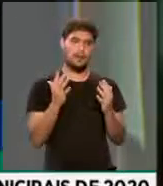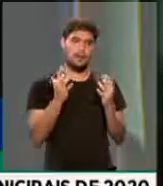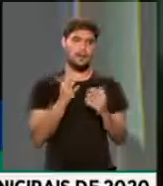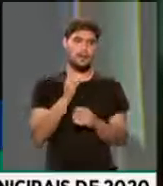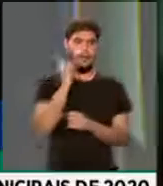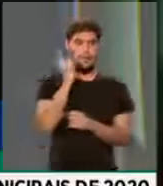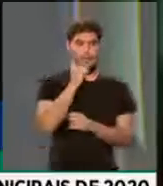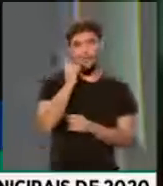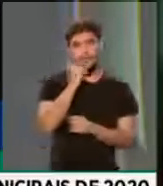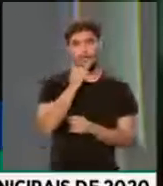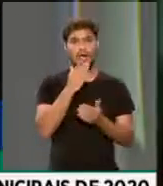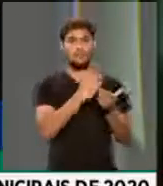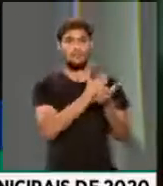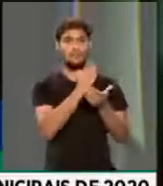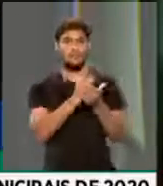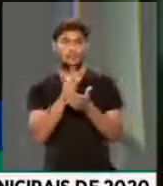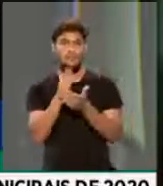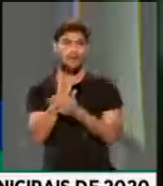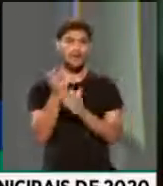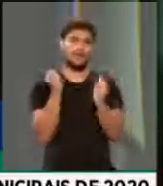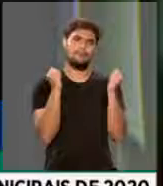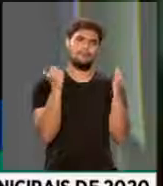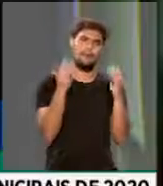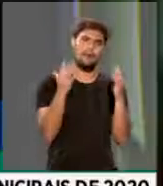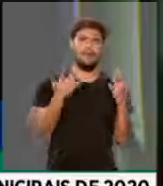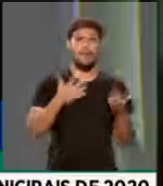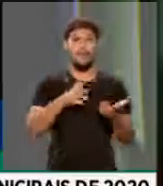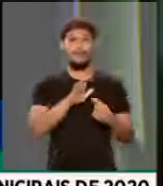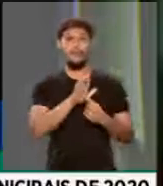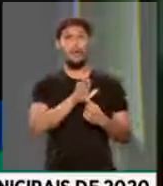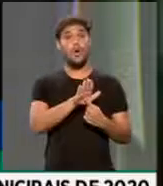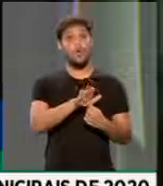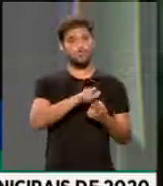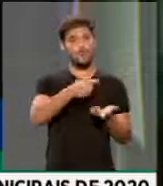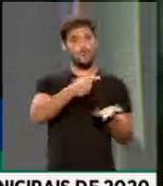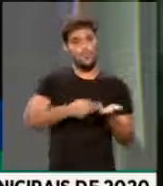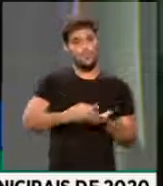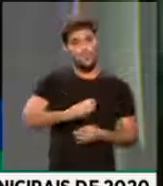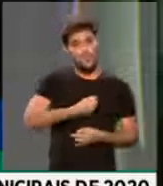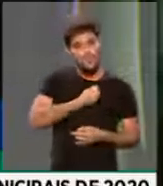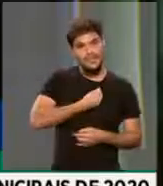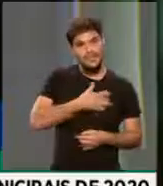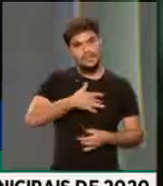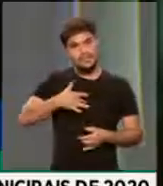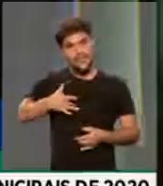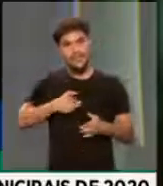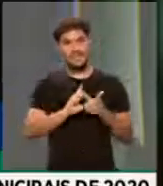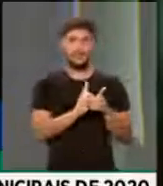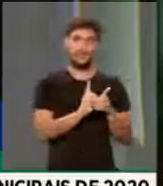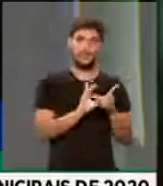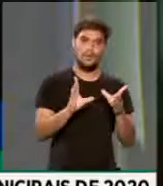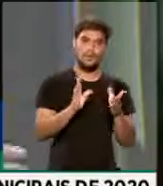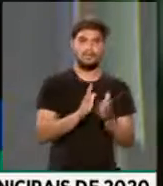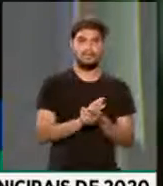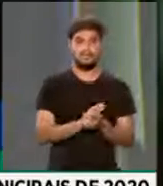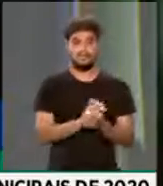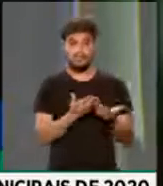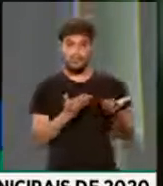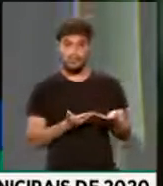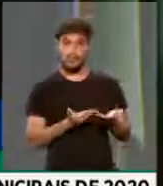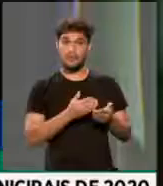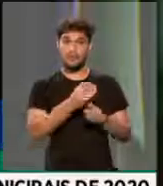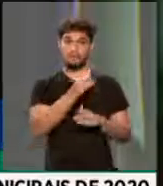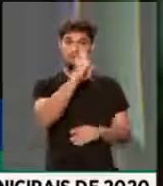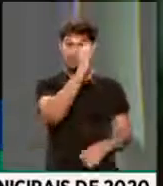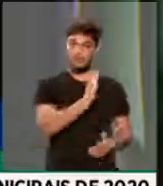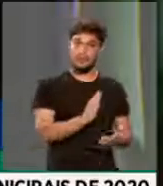parlamentares todos que aprovaram essa PEC estão de parabéns, demonstraram compromisso com a vida, com a saúde e com a democracia dos brasileiros e